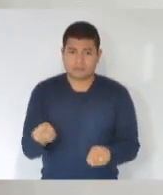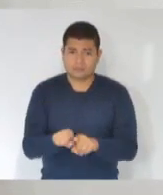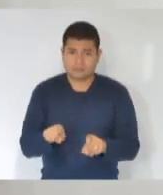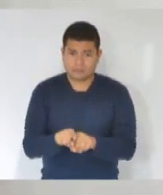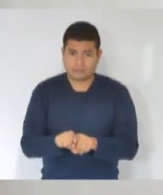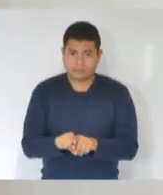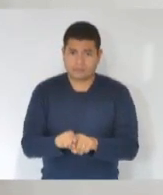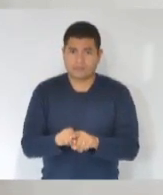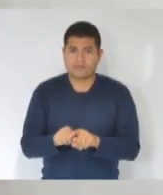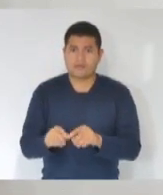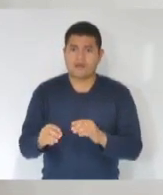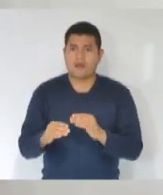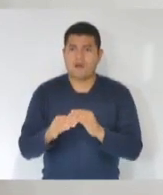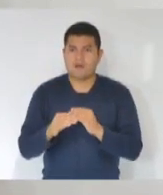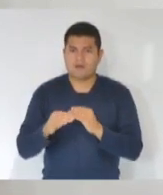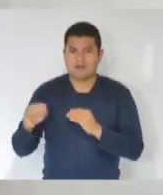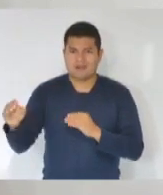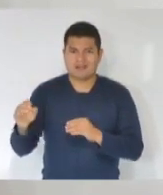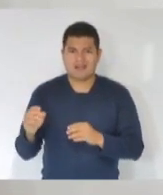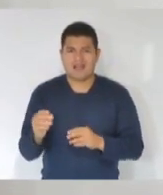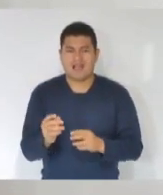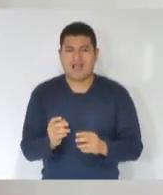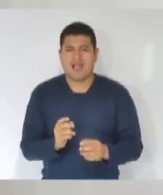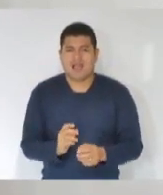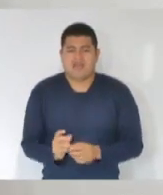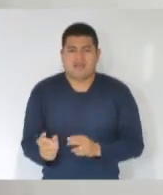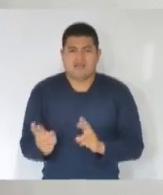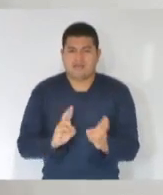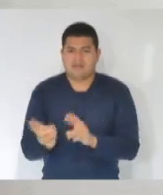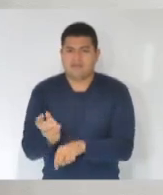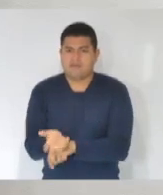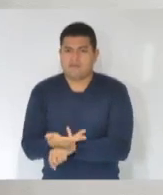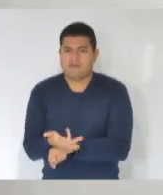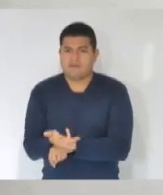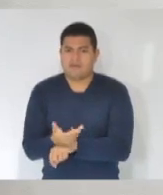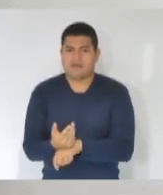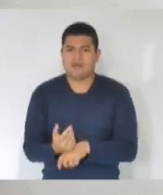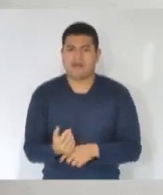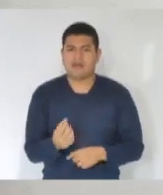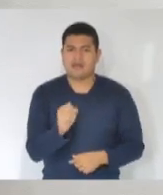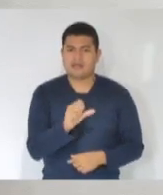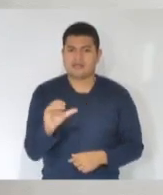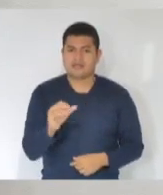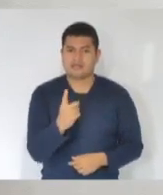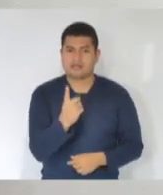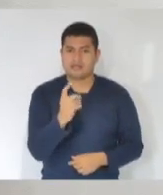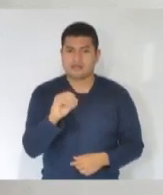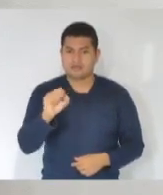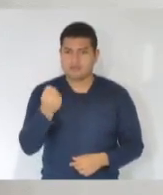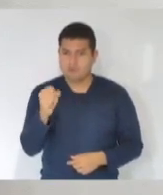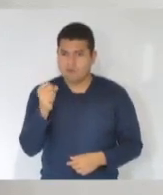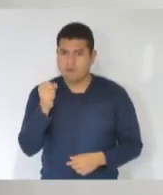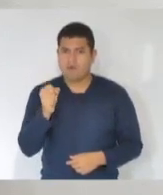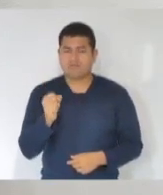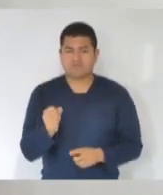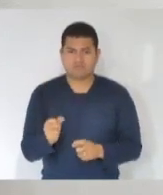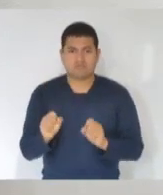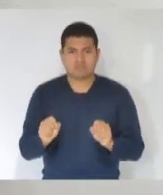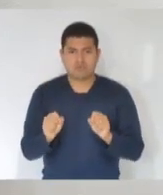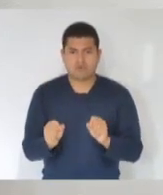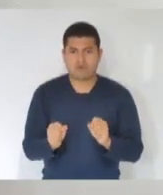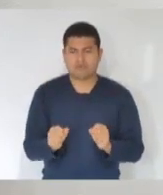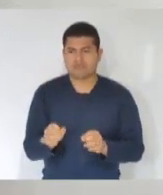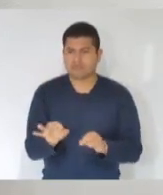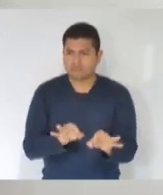Via Expressa, que é a SC-108 lá de Blumenau, e ele falou que já tem condições de dar continuidade ao trecho de